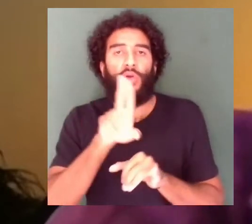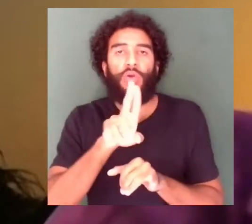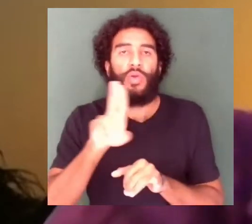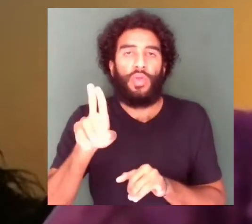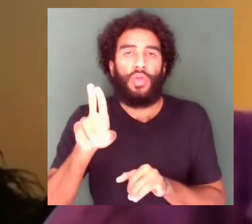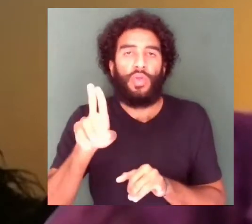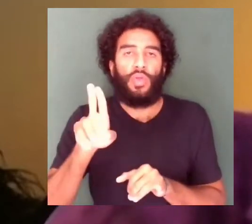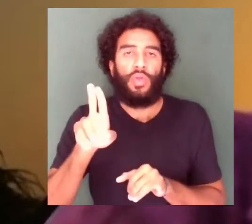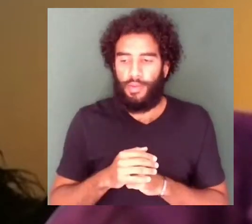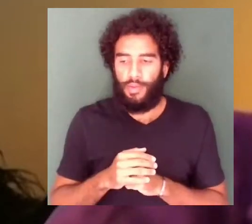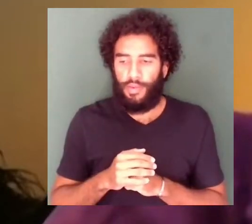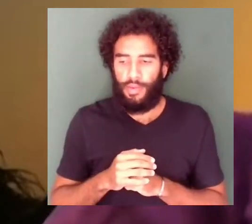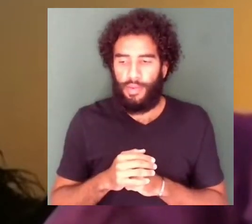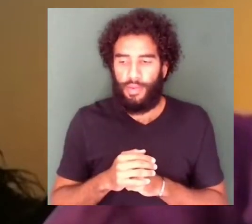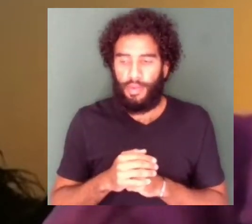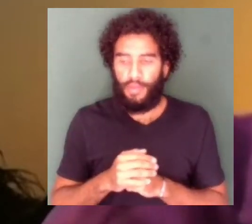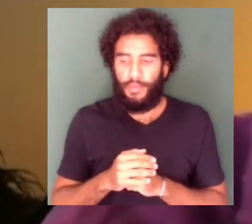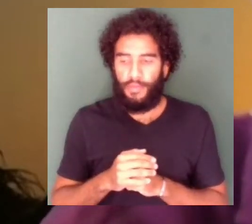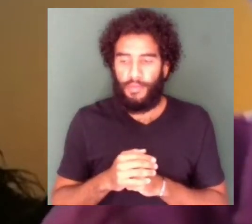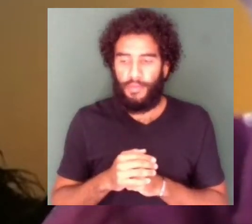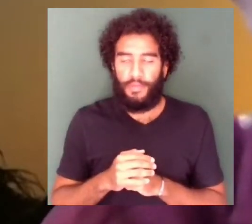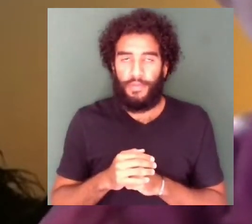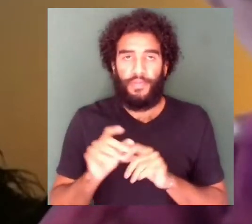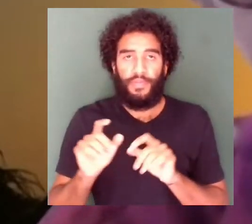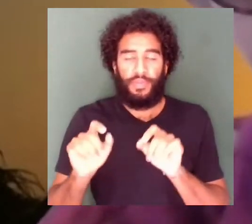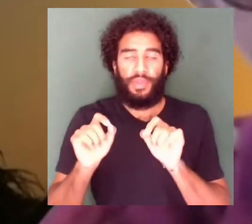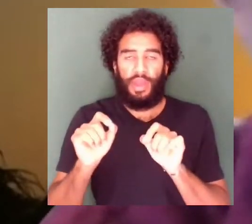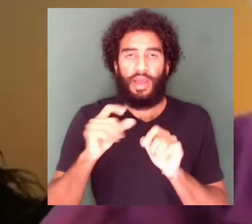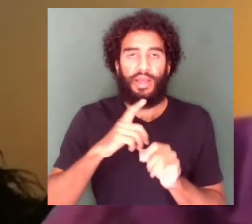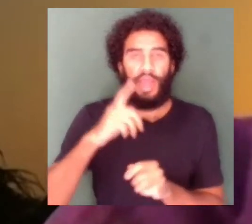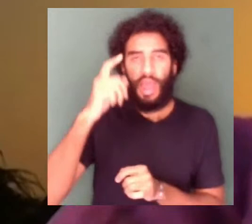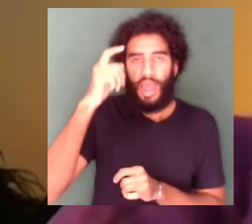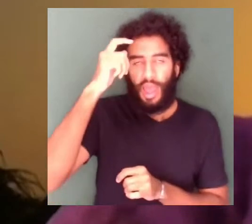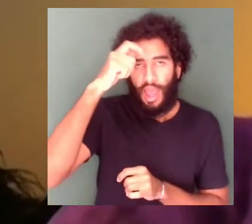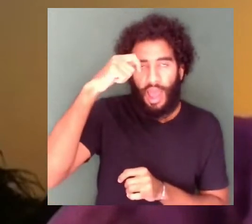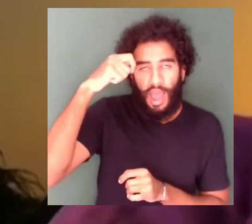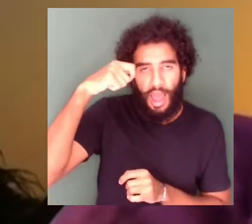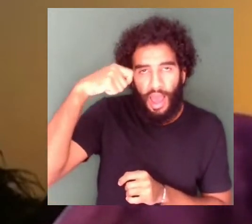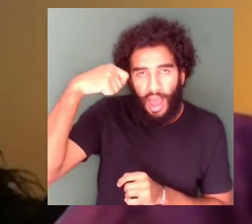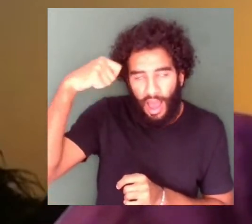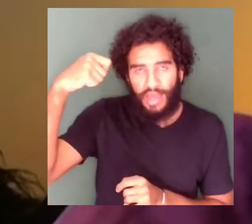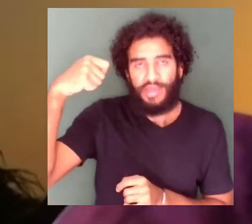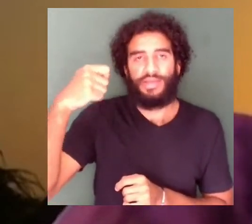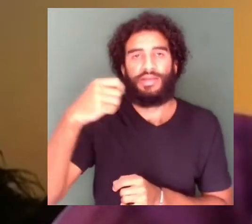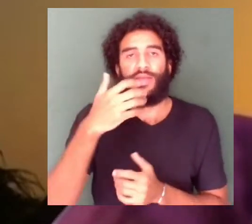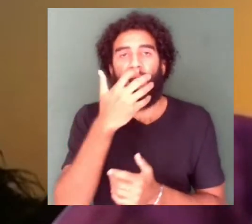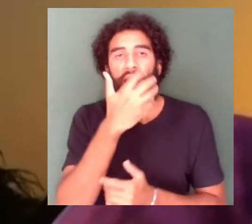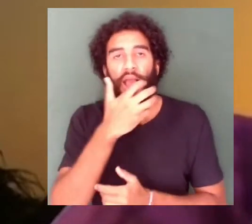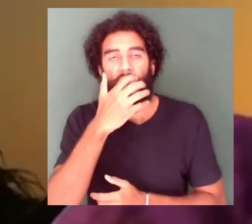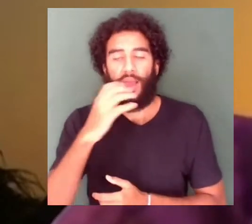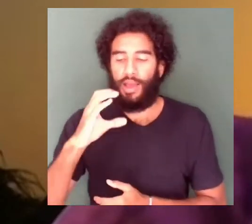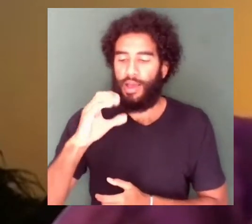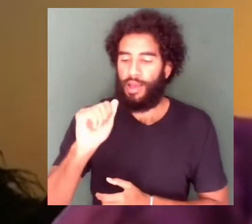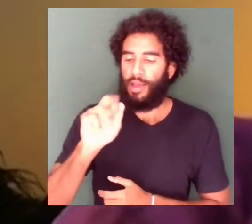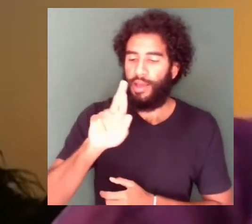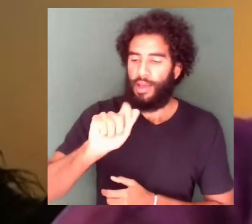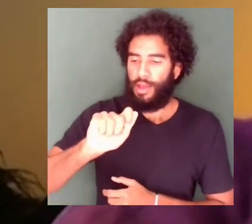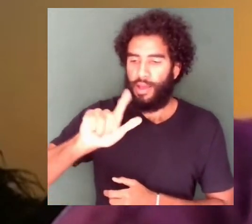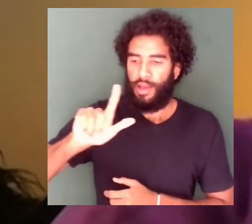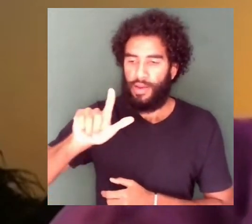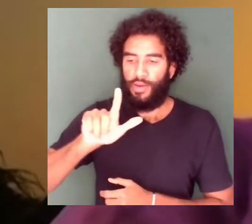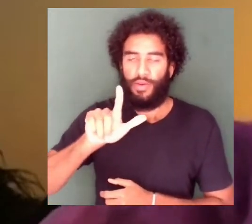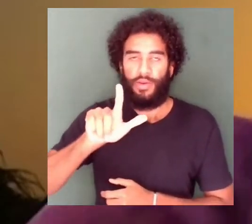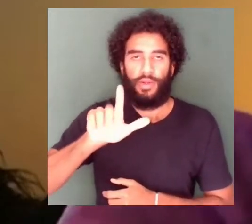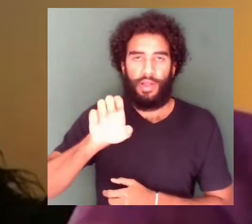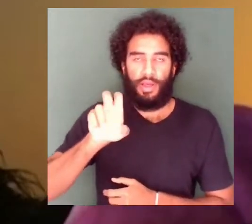tá? Protagonizada pela artista, cantora, jornalista, compositora Carol Levi, contadora de histórias para